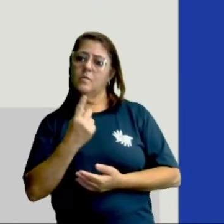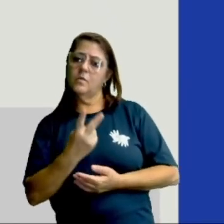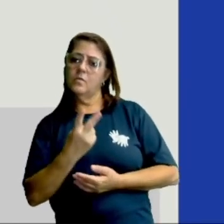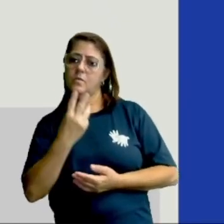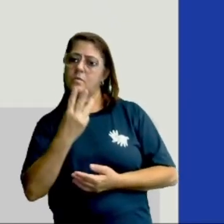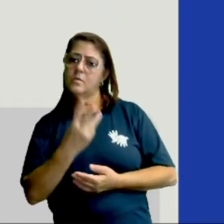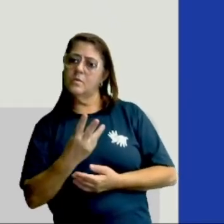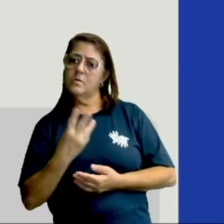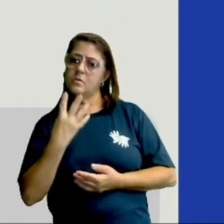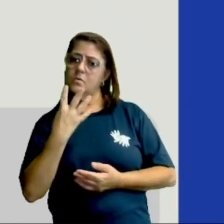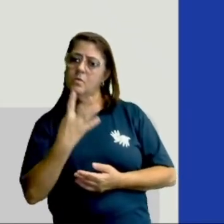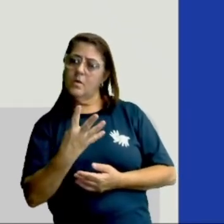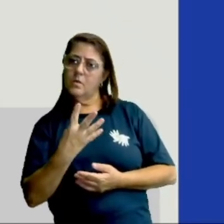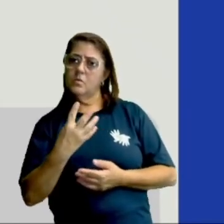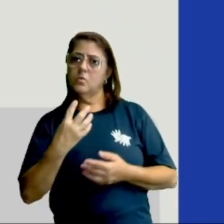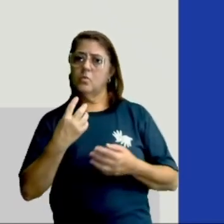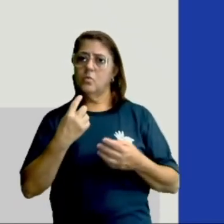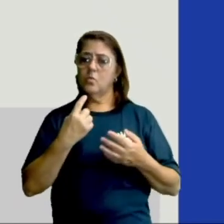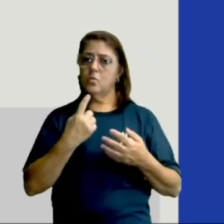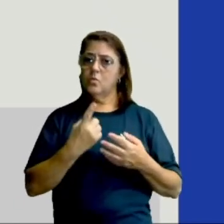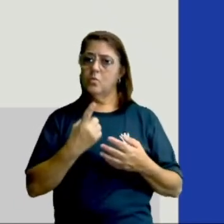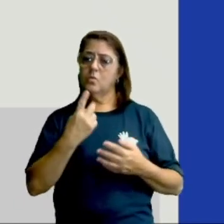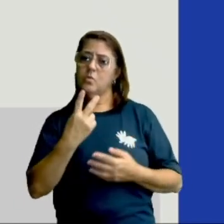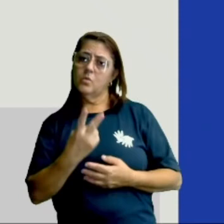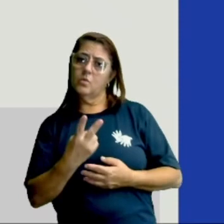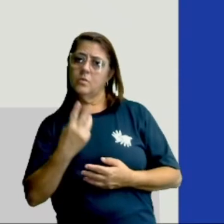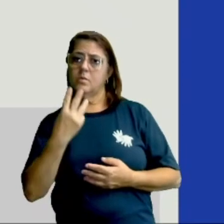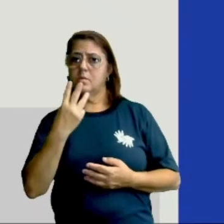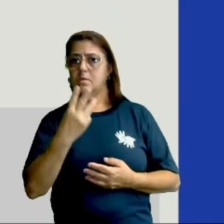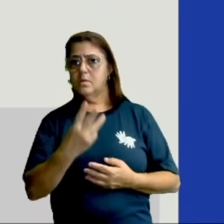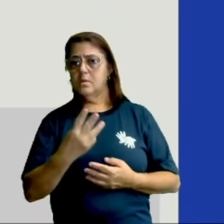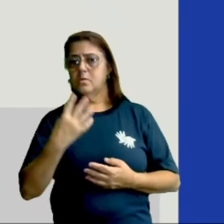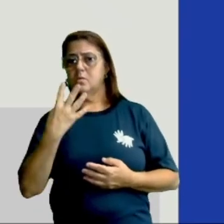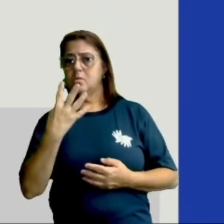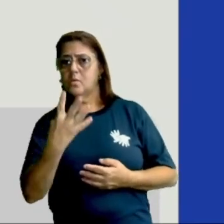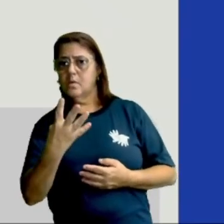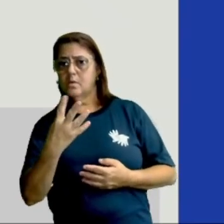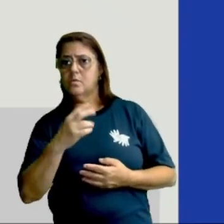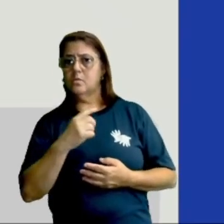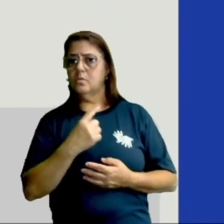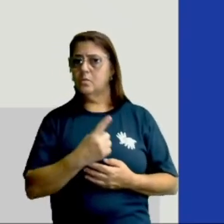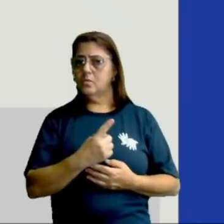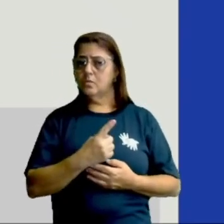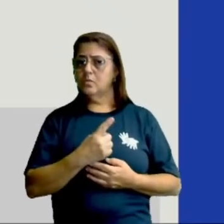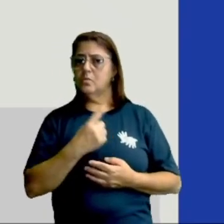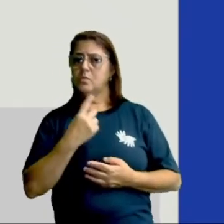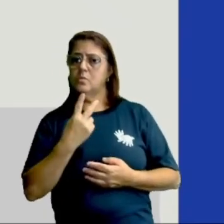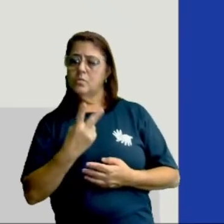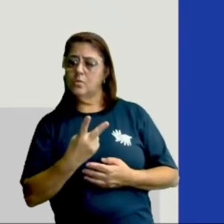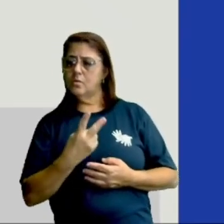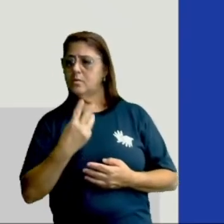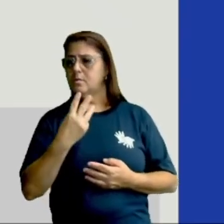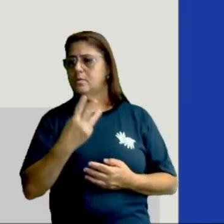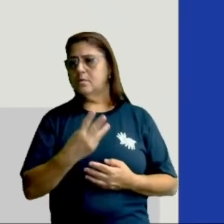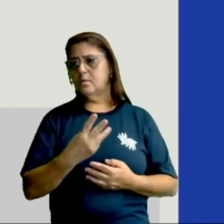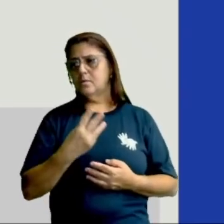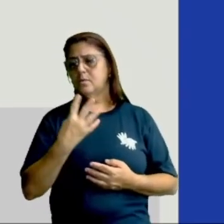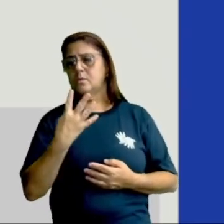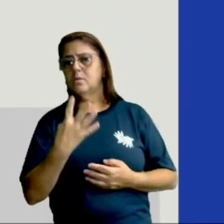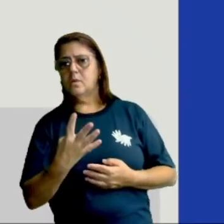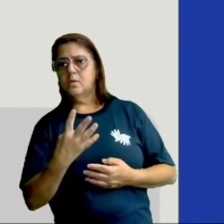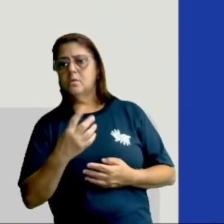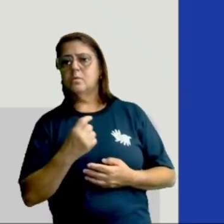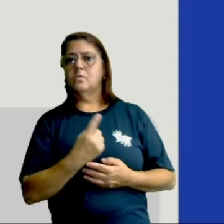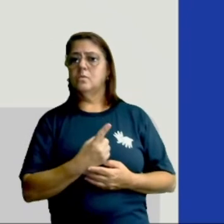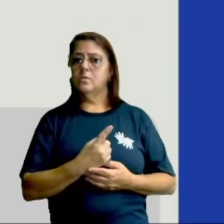1, 2, 3, 4. 1, 2, 3, 4. 1, 2,